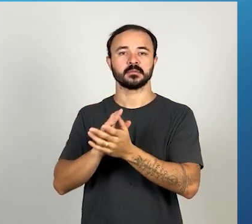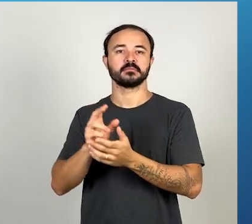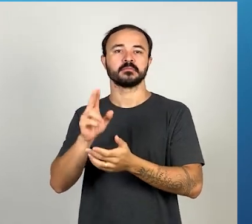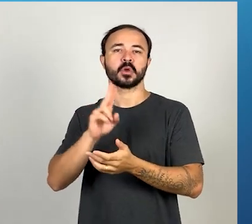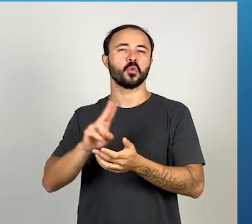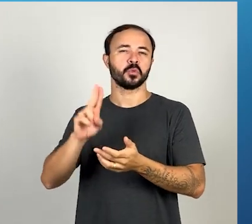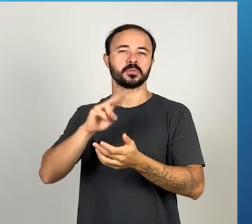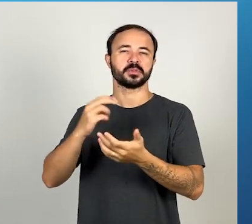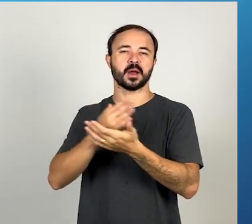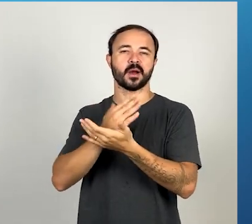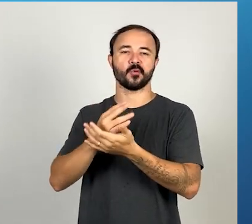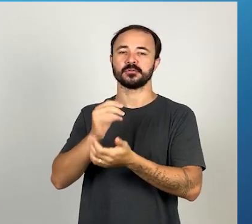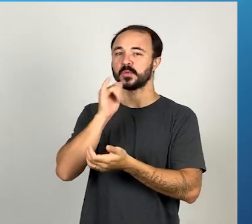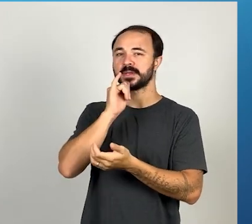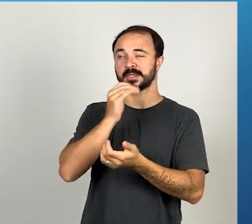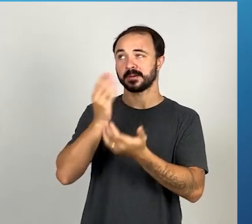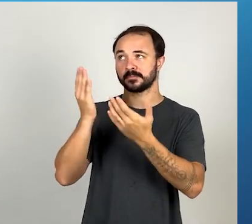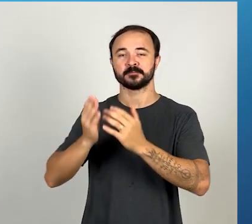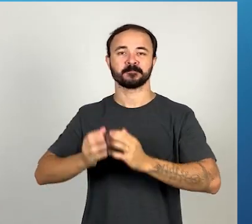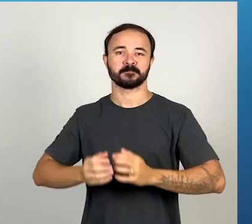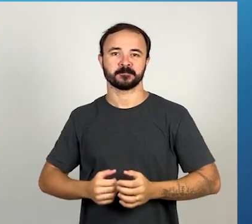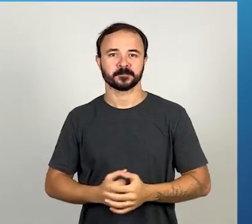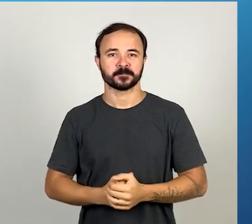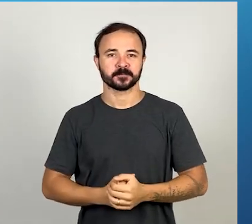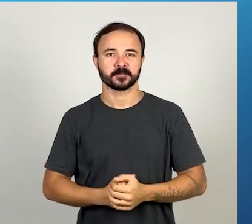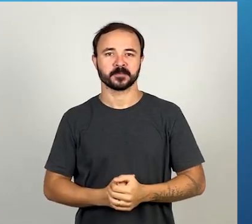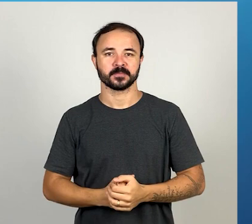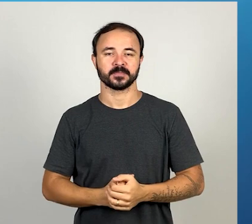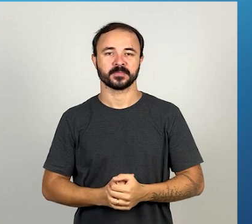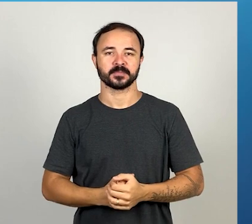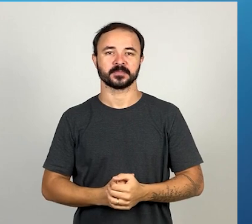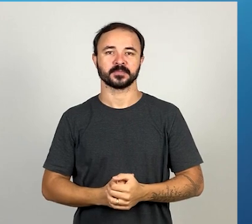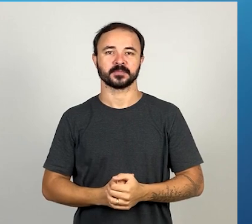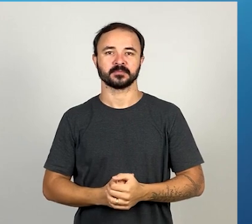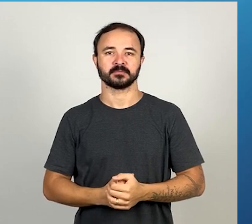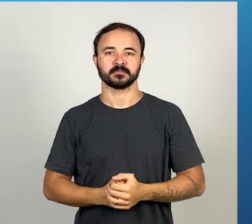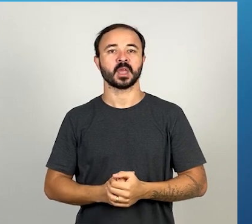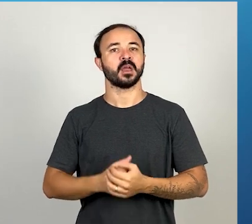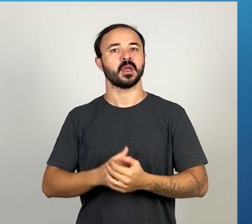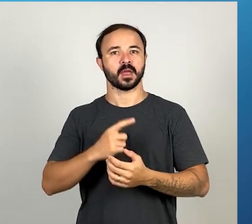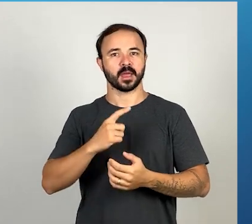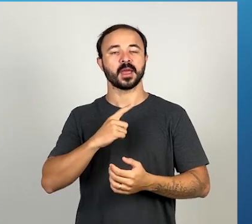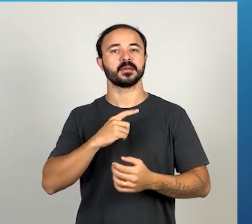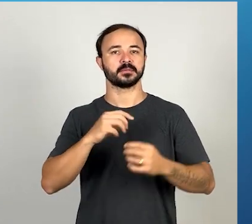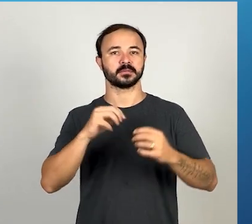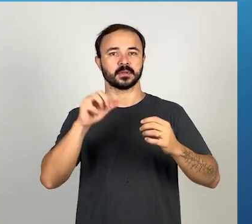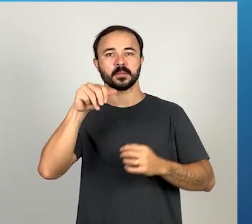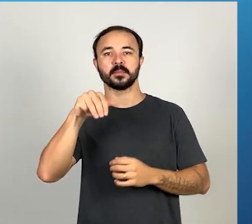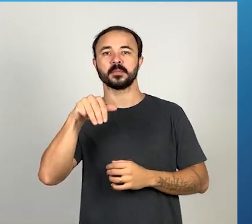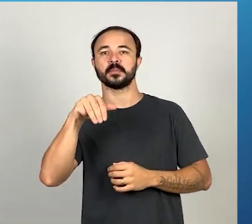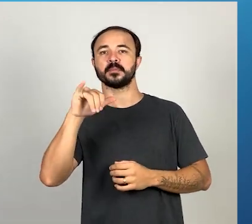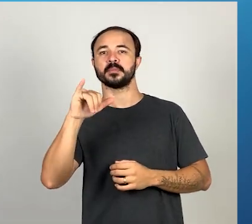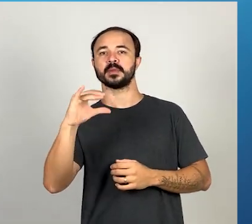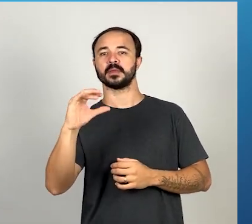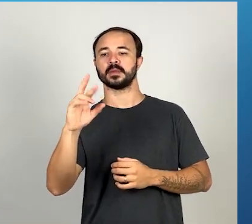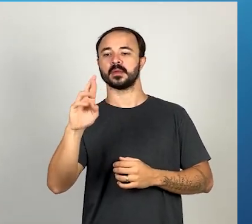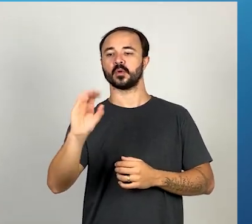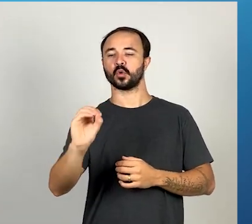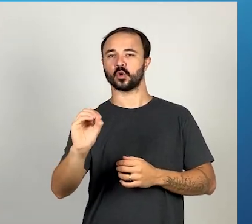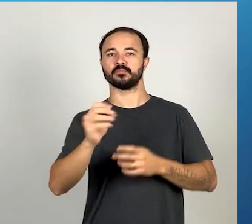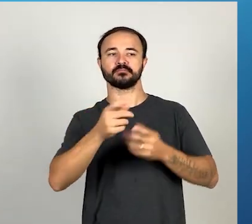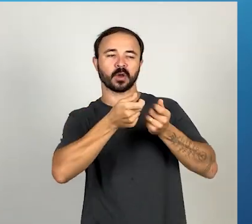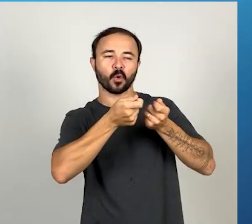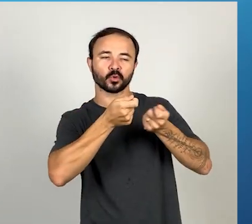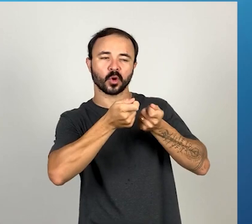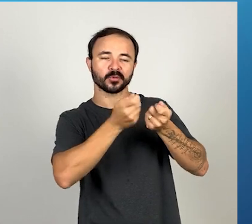são a série ATmega e ATT-INI. Nós temos aqui algumas imagens de diferentes tipos de microcontroladores. Dependendo da